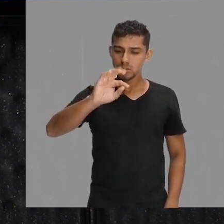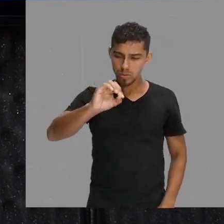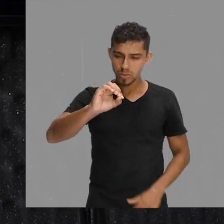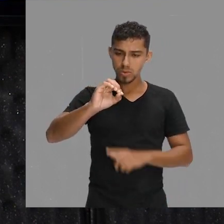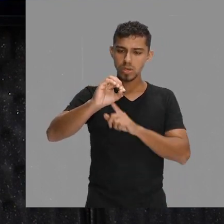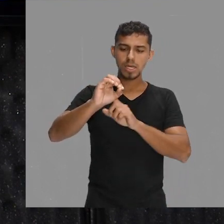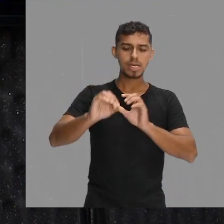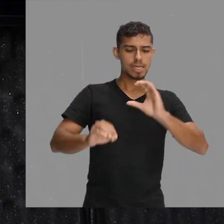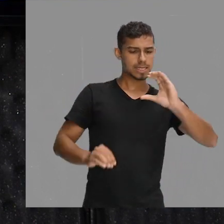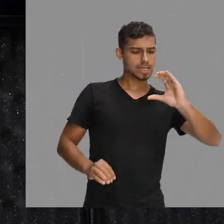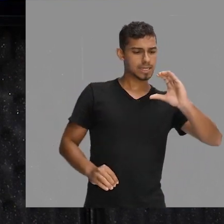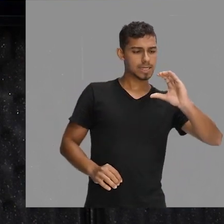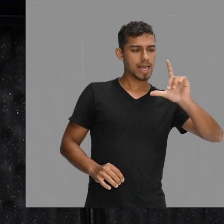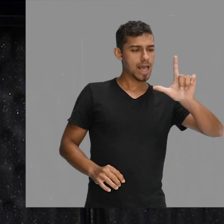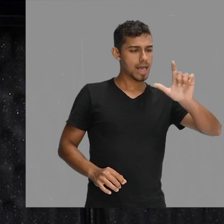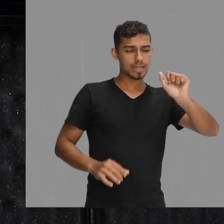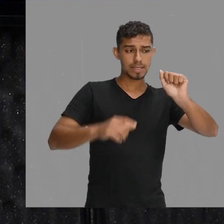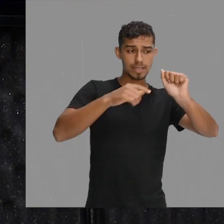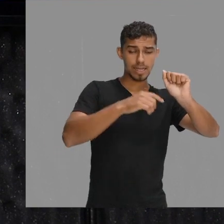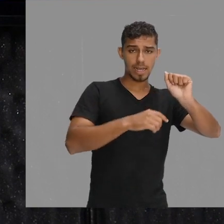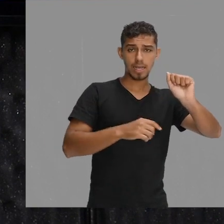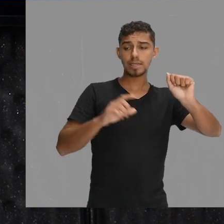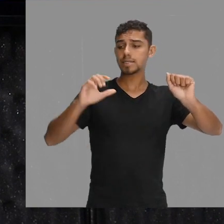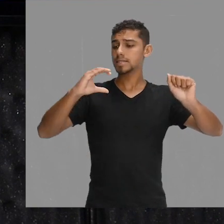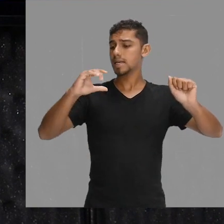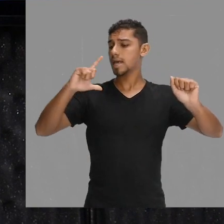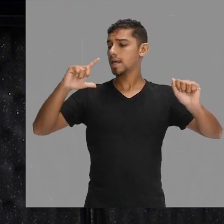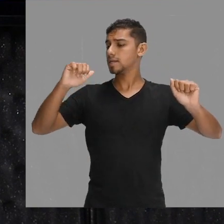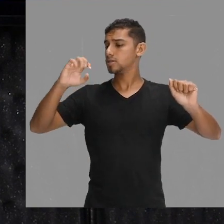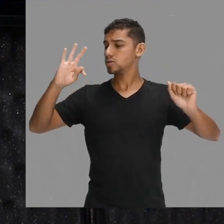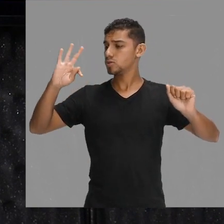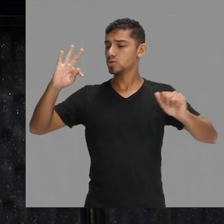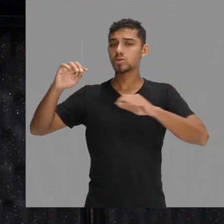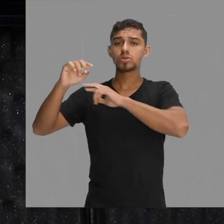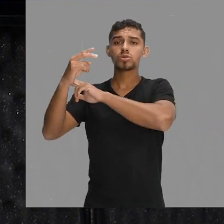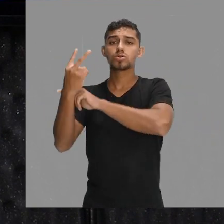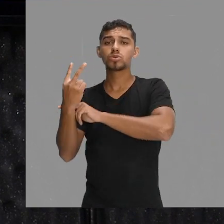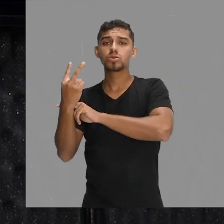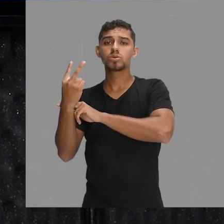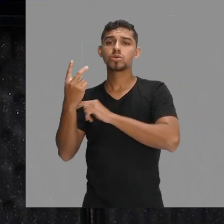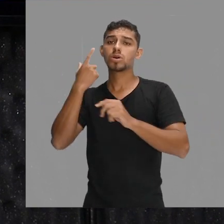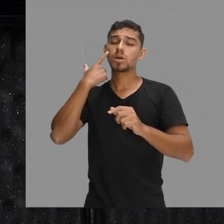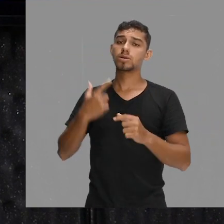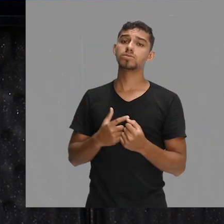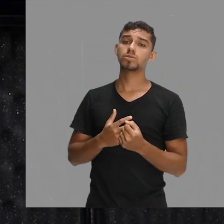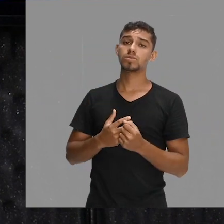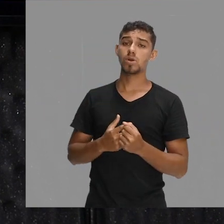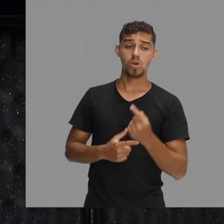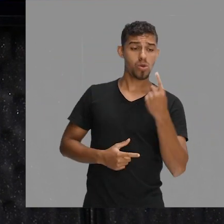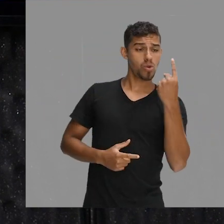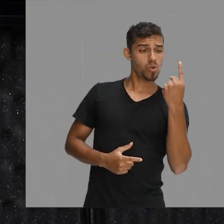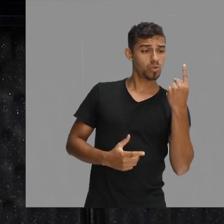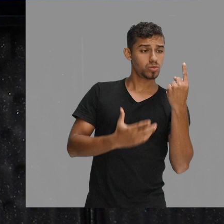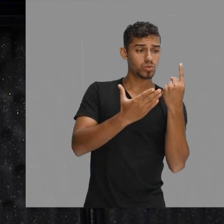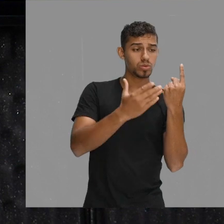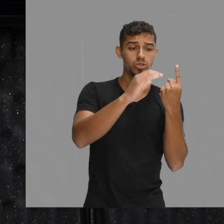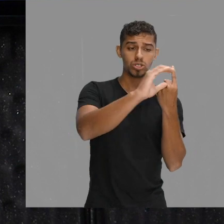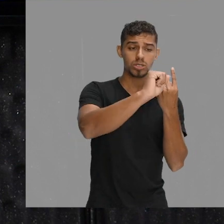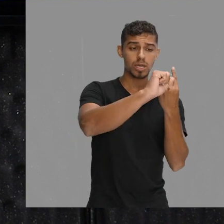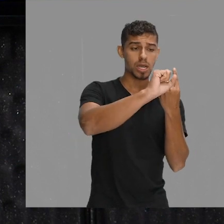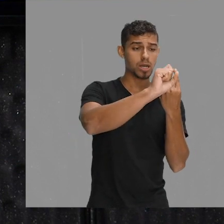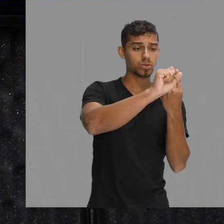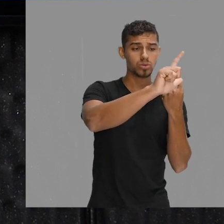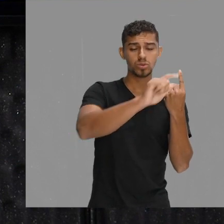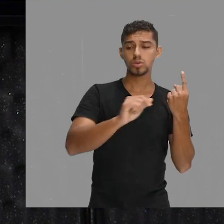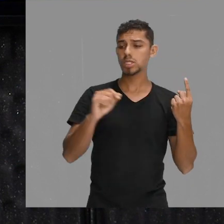CaCl2. Esse sal, quando dissolvido em água, ele vai se separar em 1 de cálcio e 2